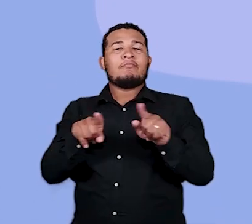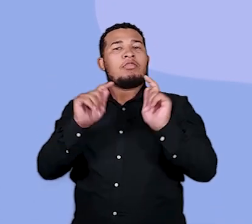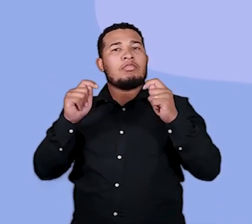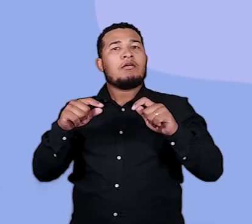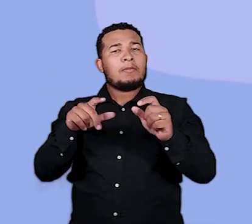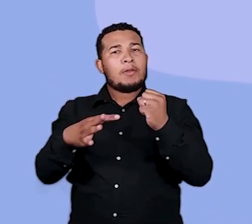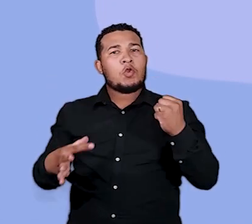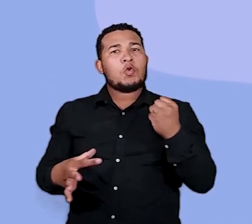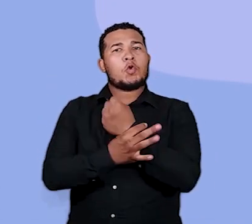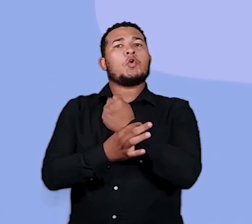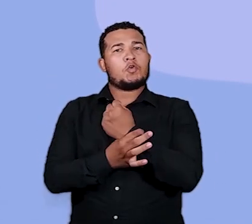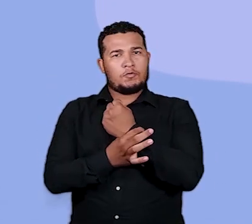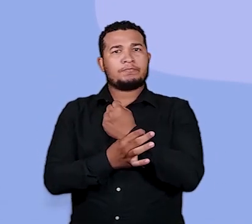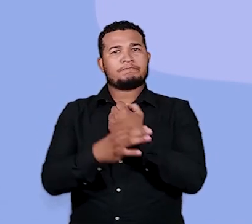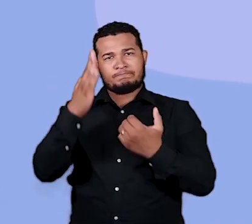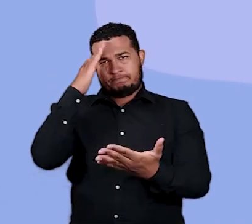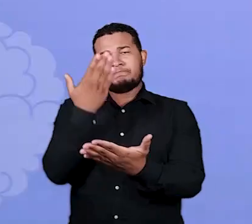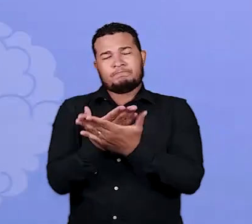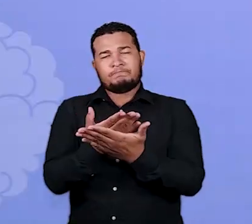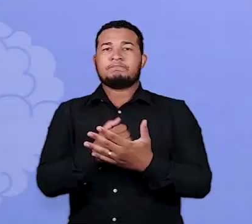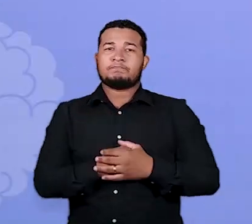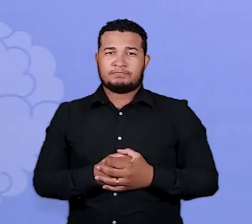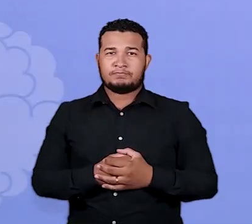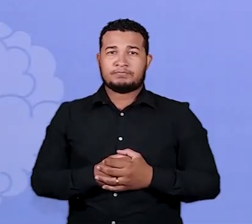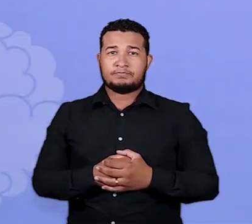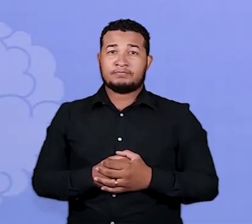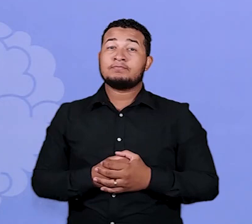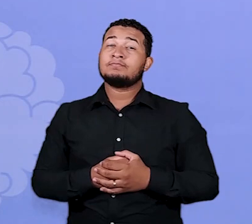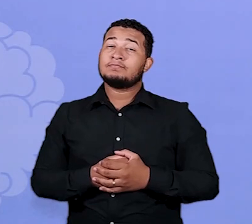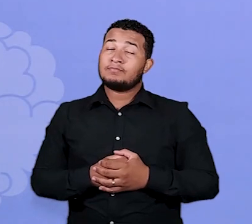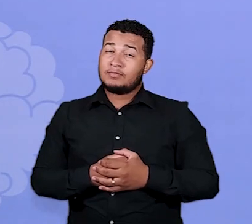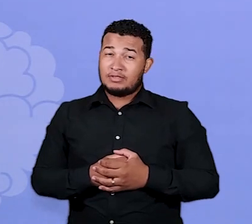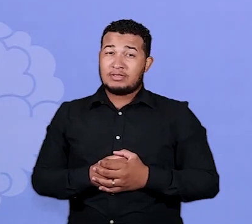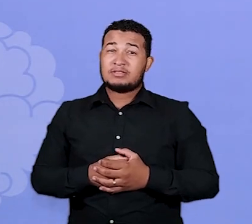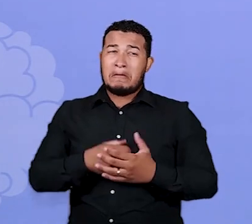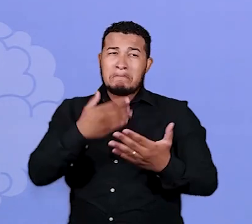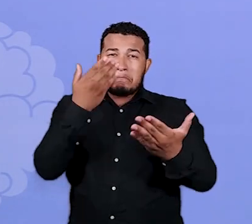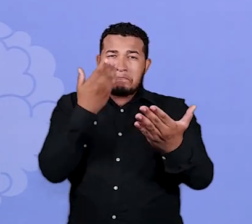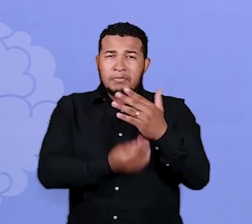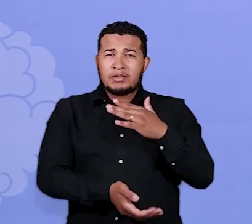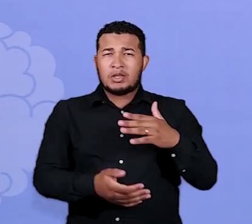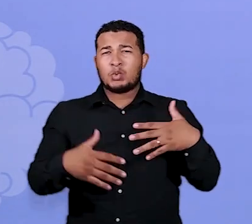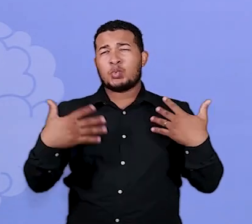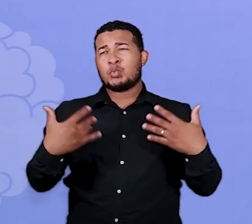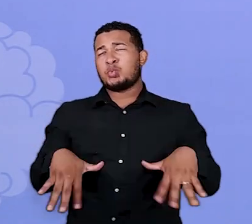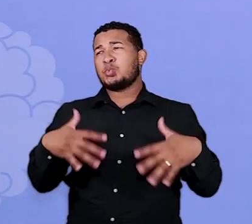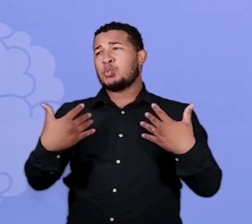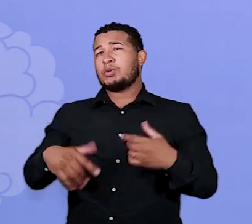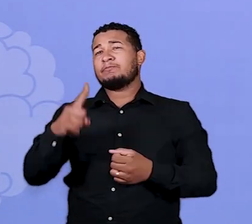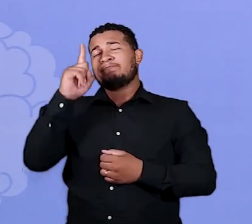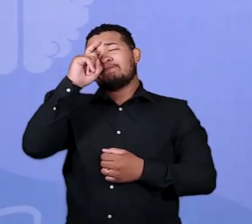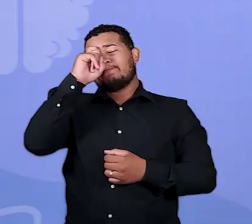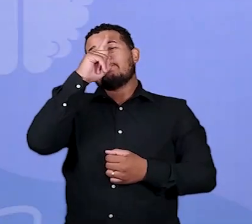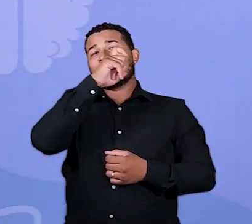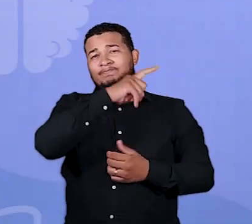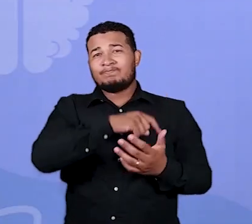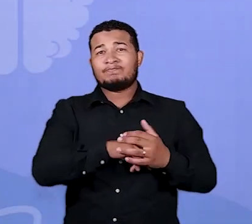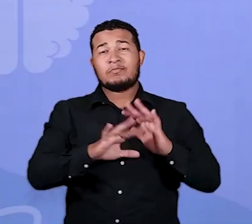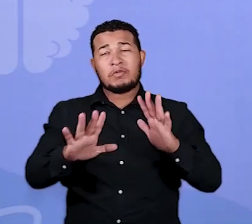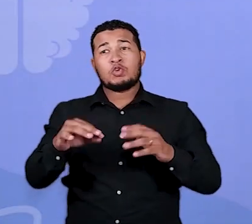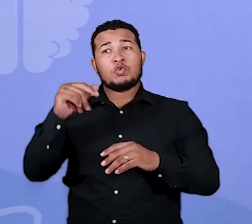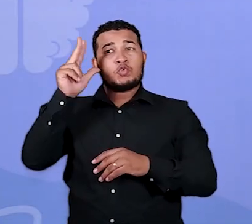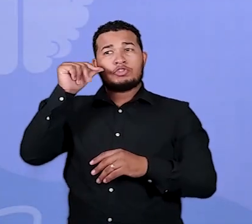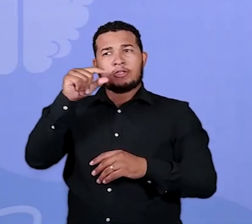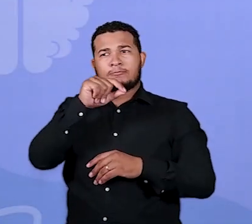de desenvolvimento de confiança. Observa comigo aqui, como é difícil perder. Já parou para imaginar? O xadrez